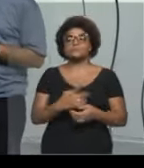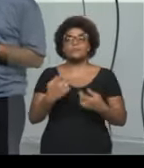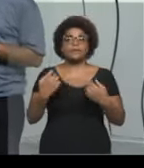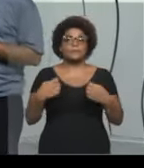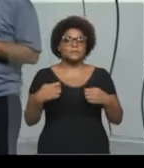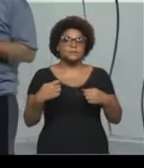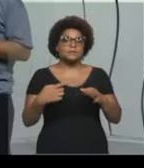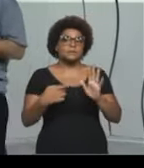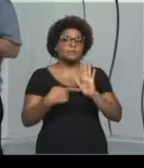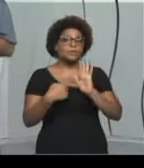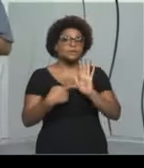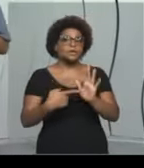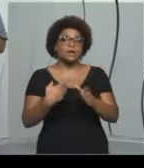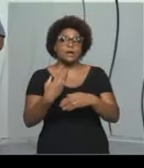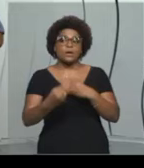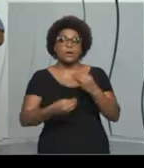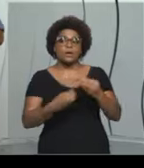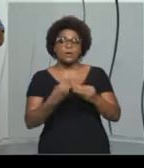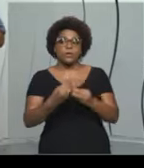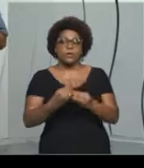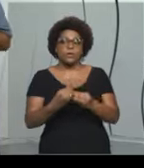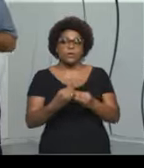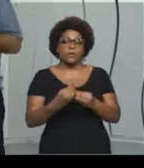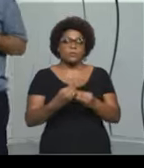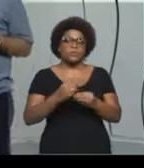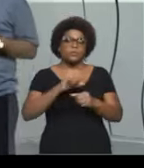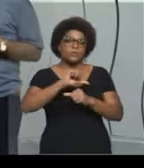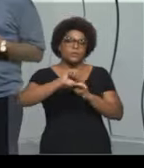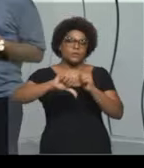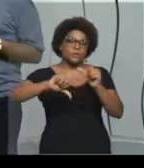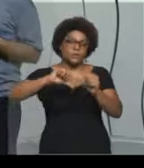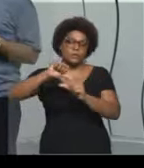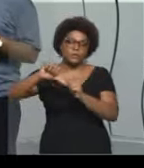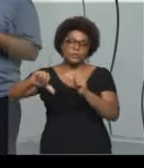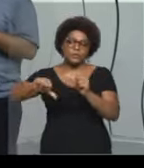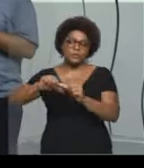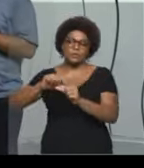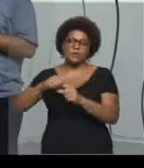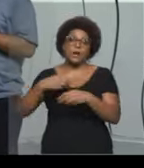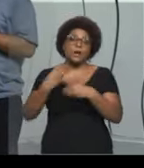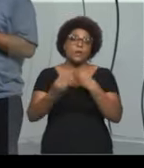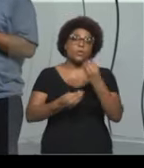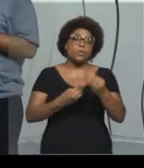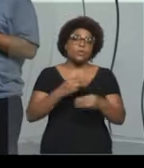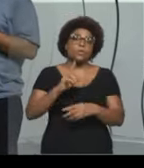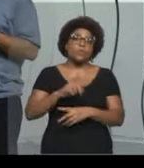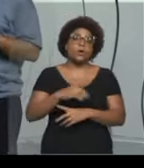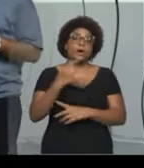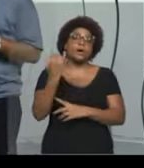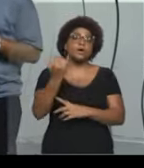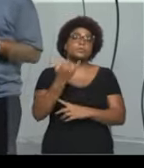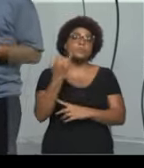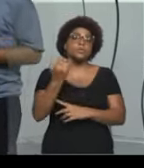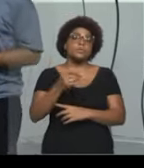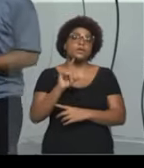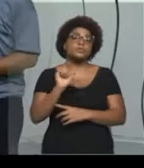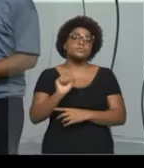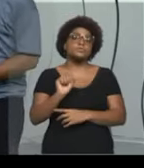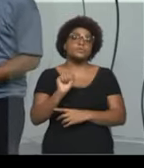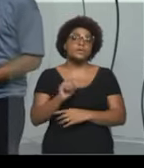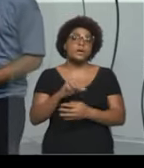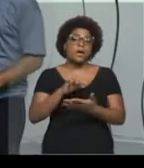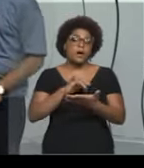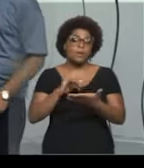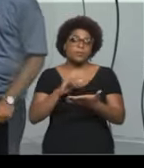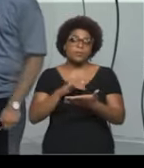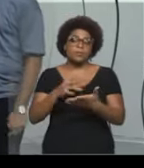varia. Né? Então, como que é importante que a máquina entenda o que você está querendo fazer.